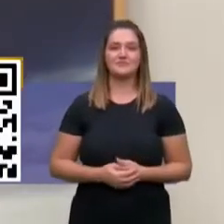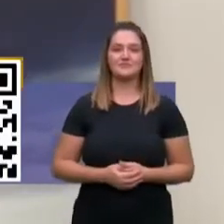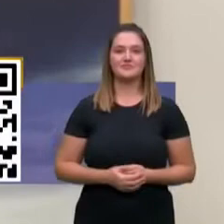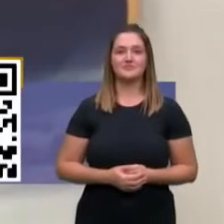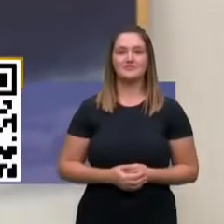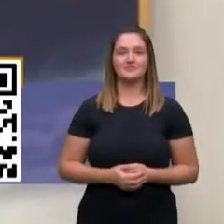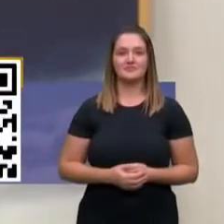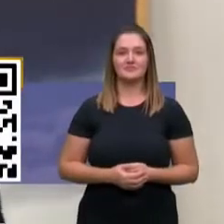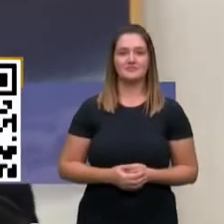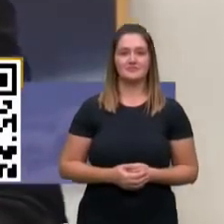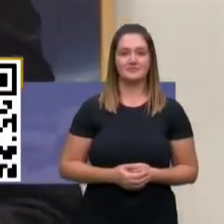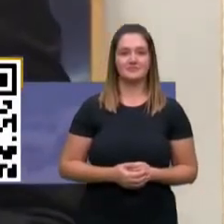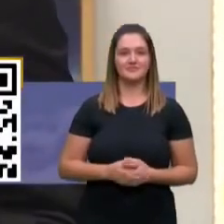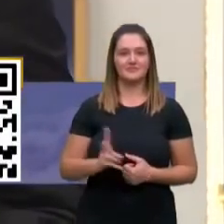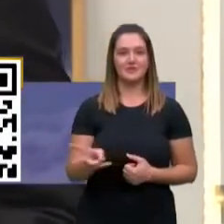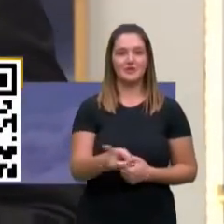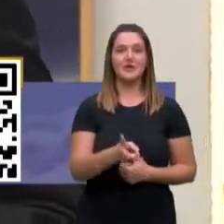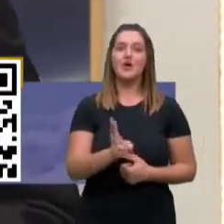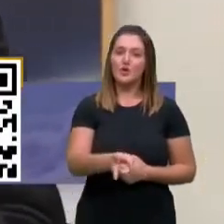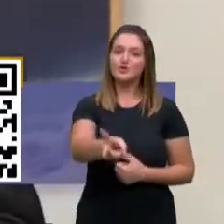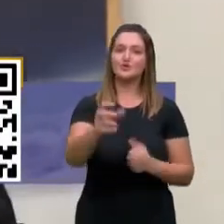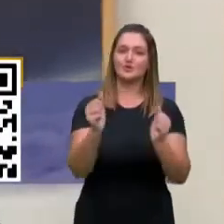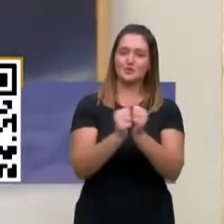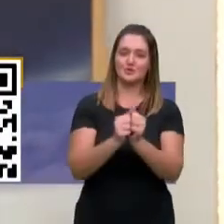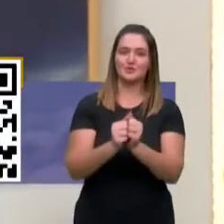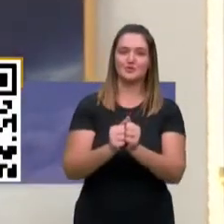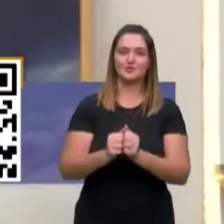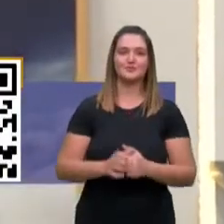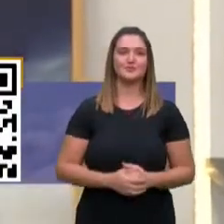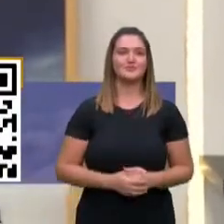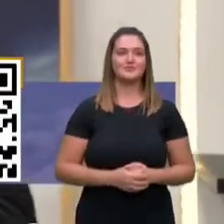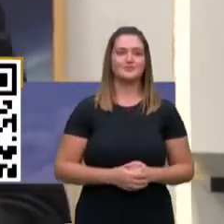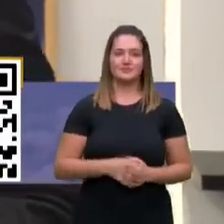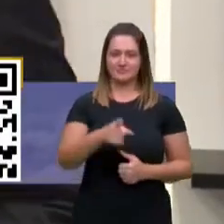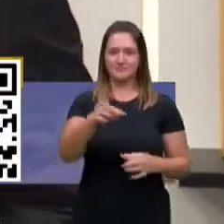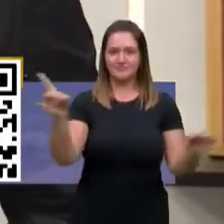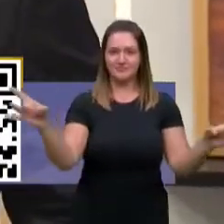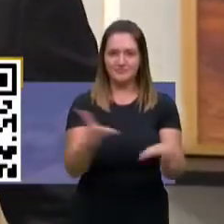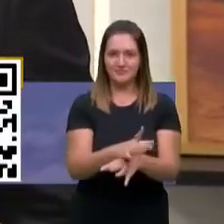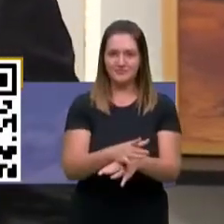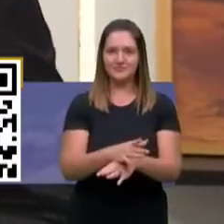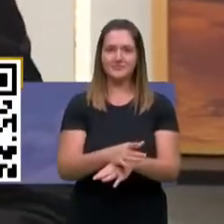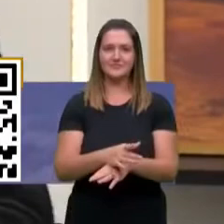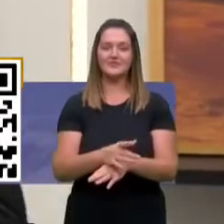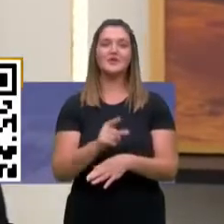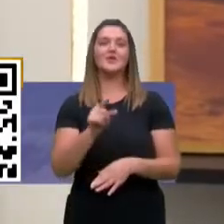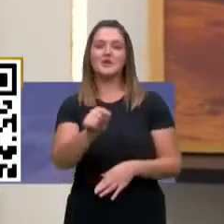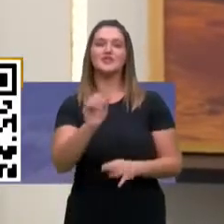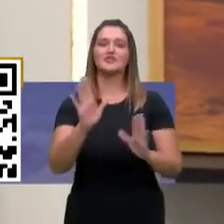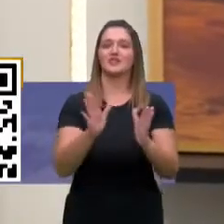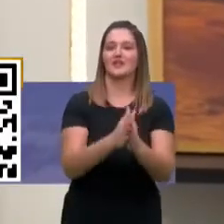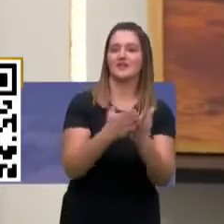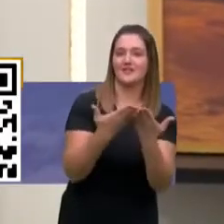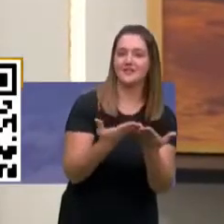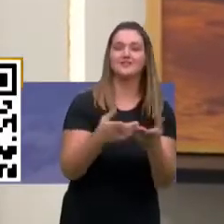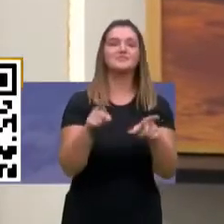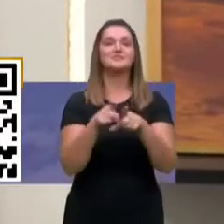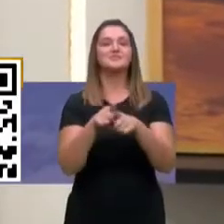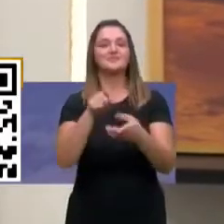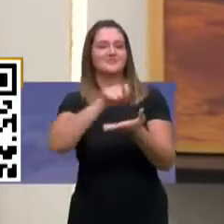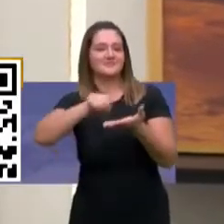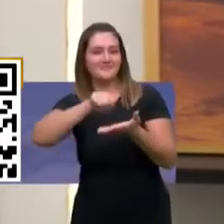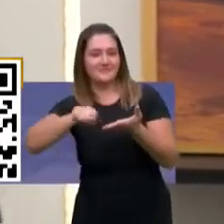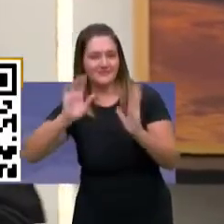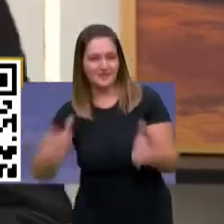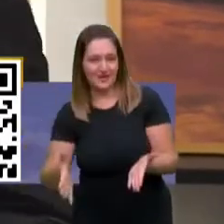Com certeza. Nessa caminhada cristã. Isso aí. E você já está preparado, já tem sua Bíblia, já tem sua caneta, já tem seu caderno, tudo